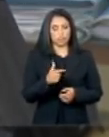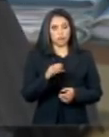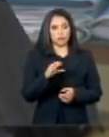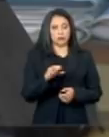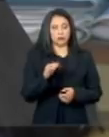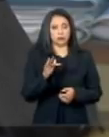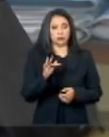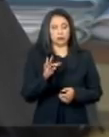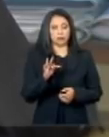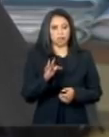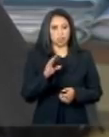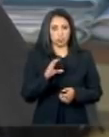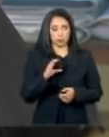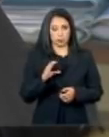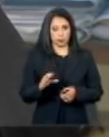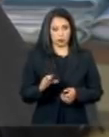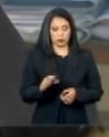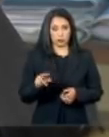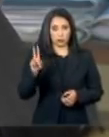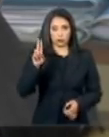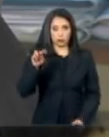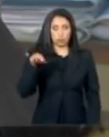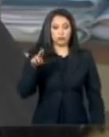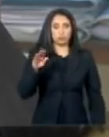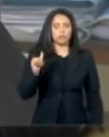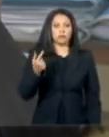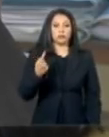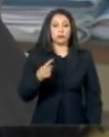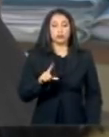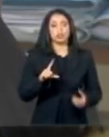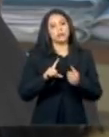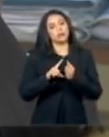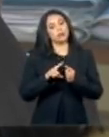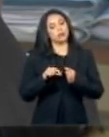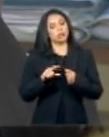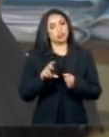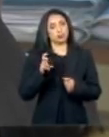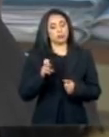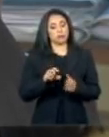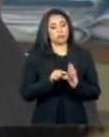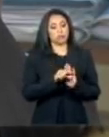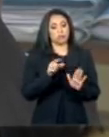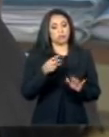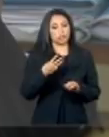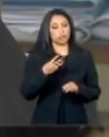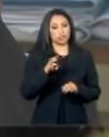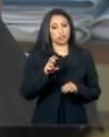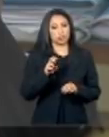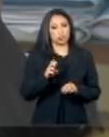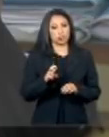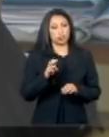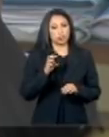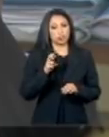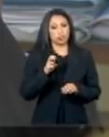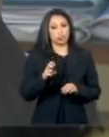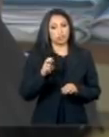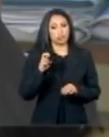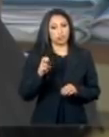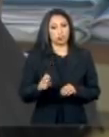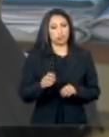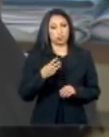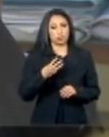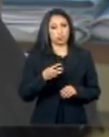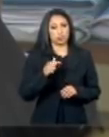a recorrente união aponta violação aos artigos 5º e 6º 3553 1067